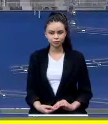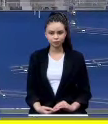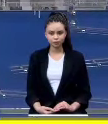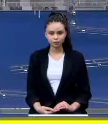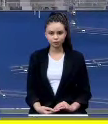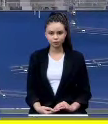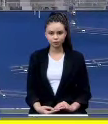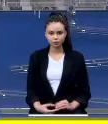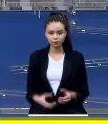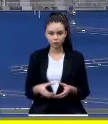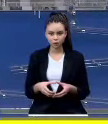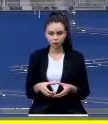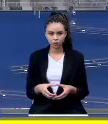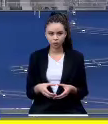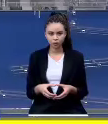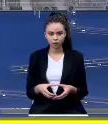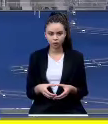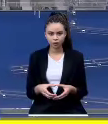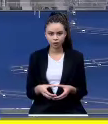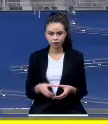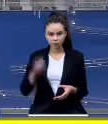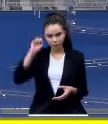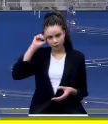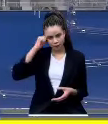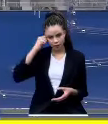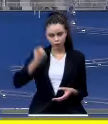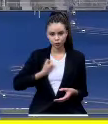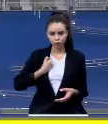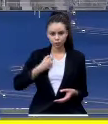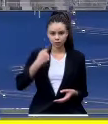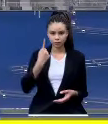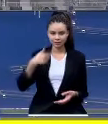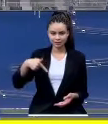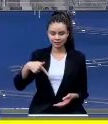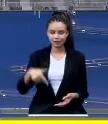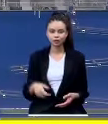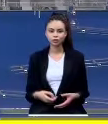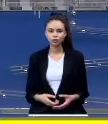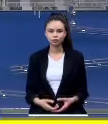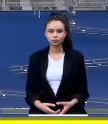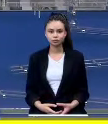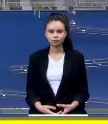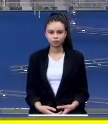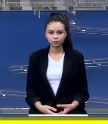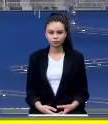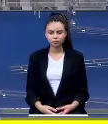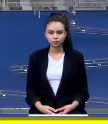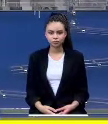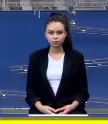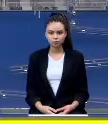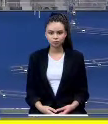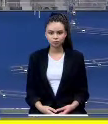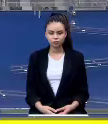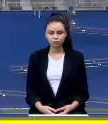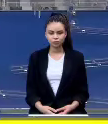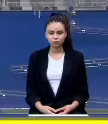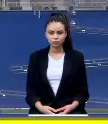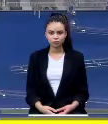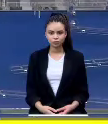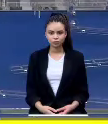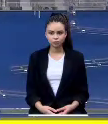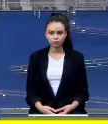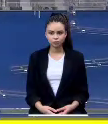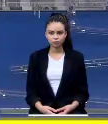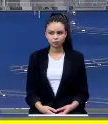Vamos chamar o primeiro número. Bola preta, número 17. Preta, 17. Pode chamar que a